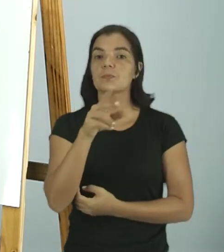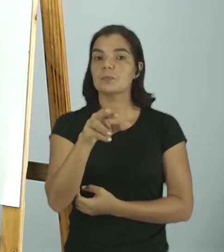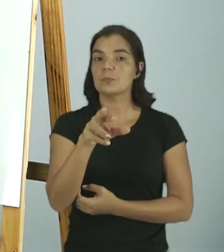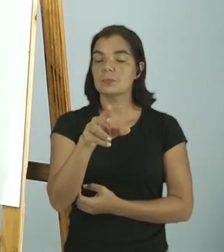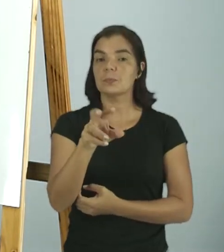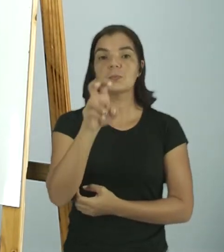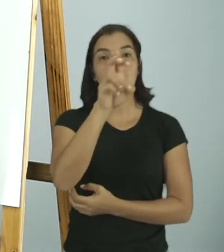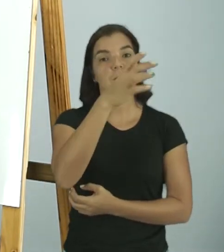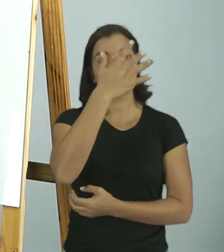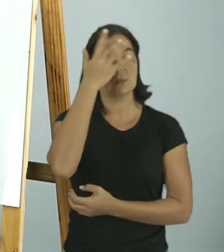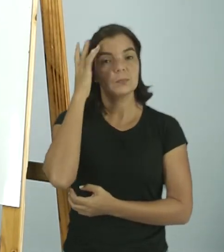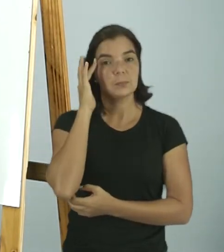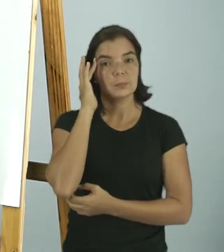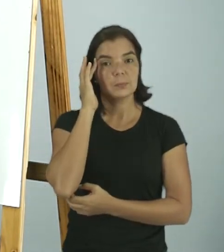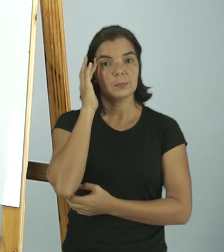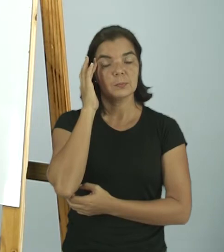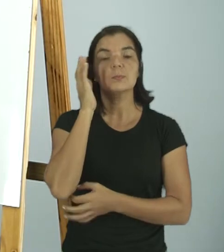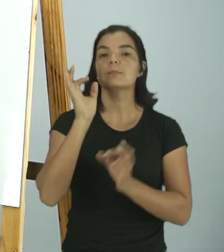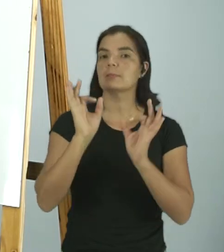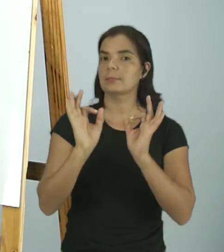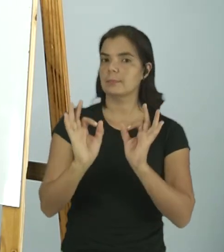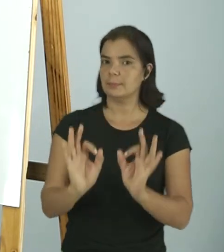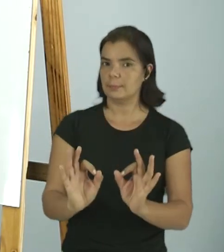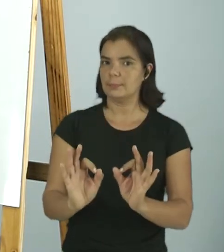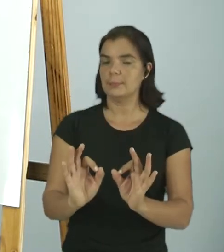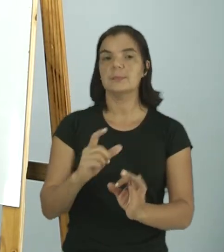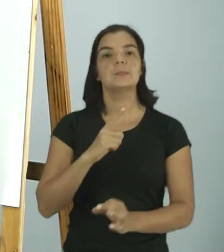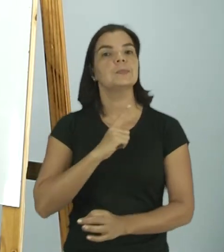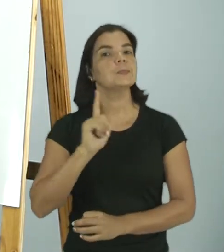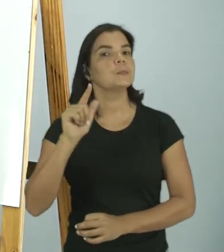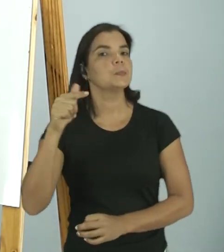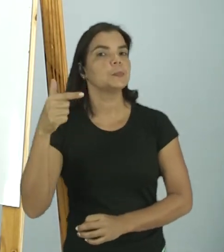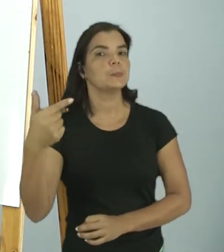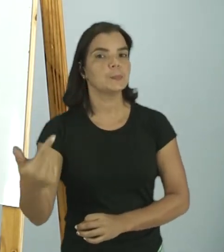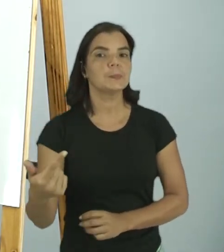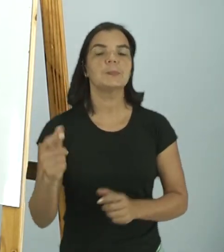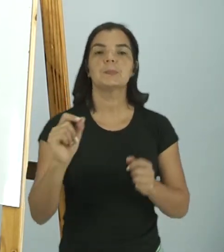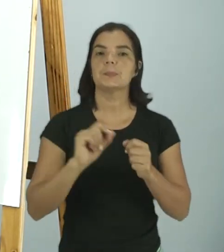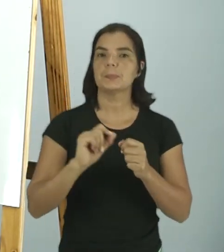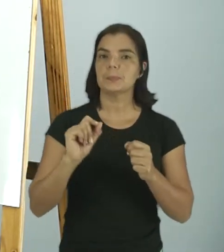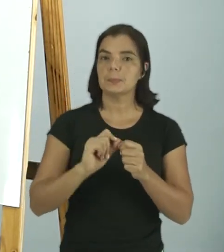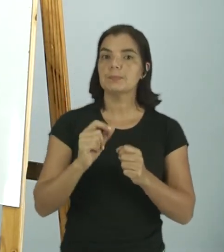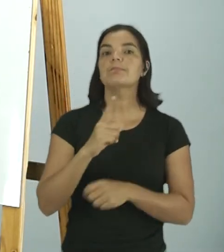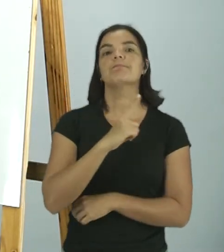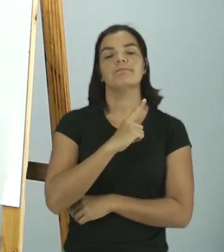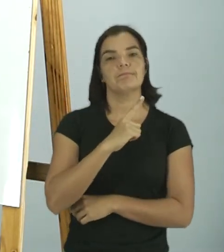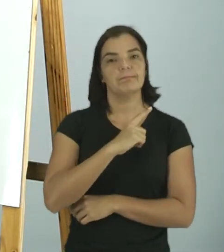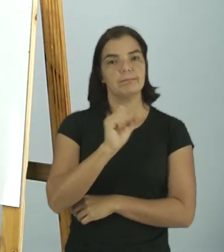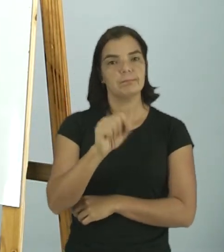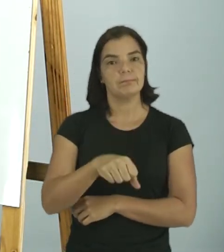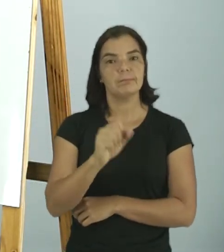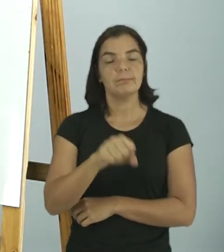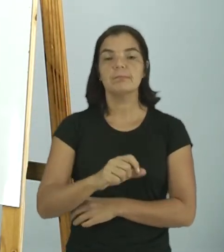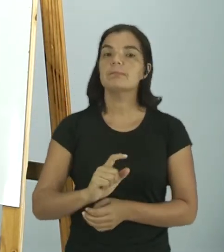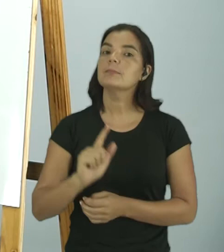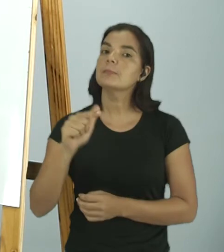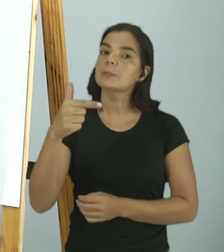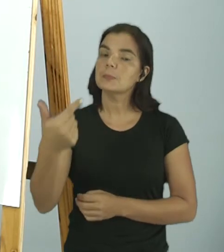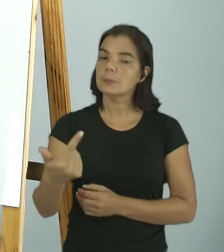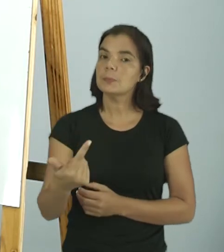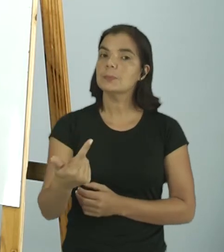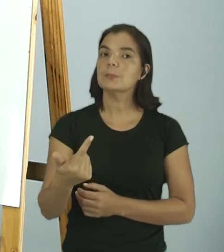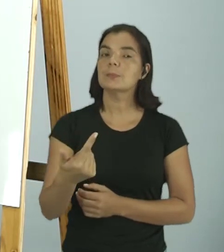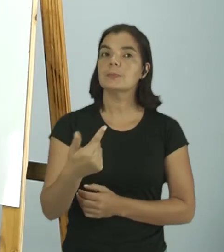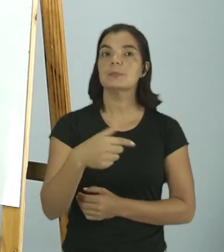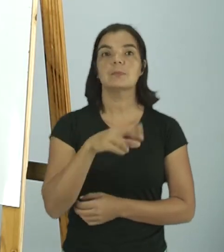total de cinco pessoas certinho tem uma outra forma de fazer temos sim e a outra